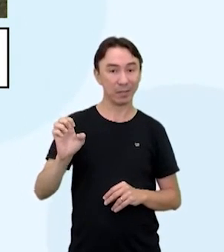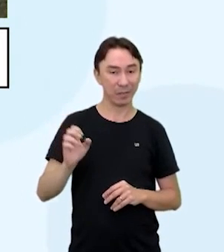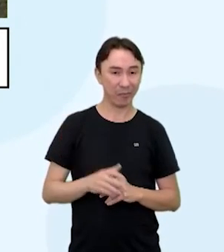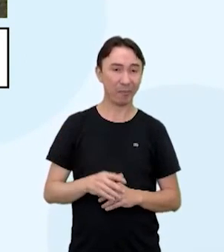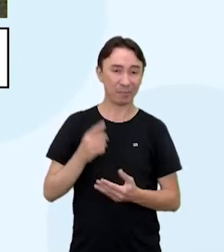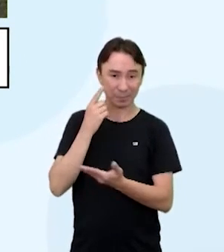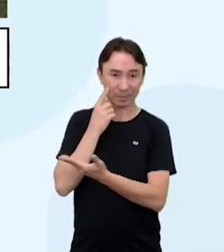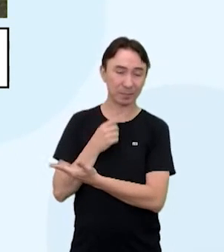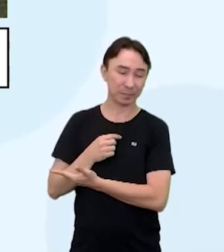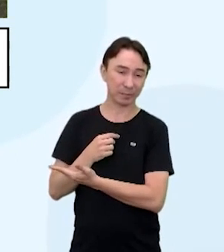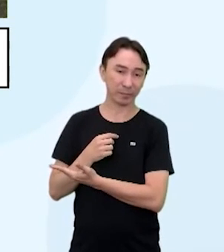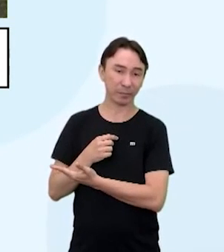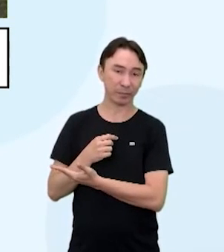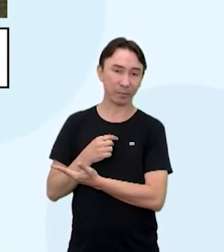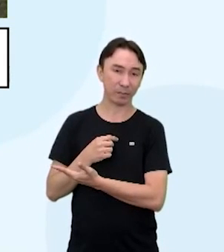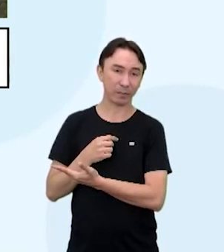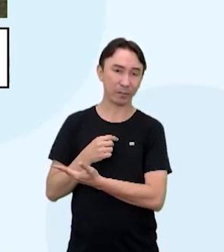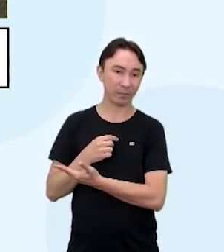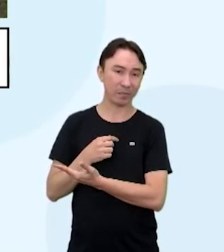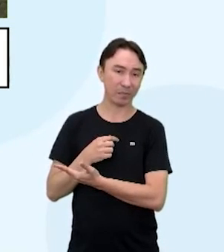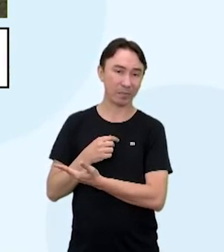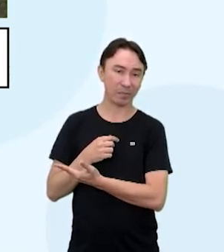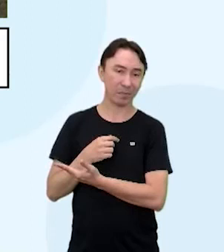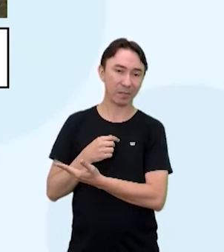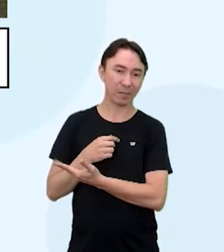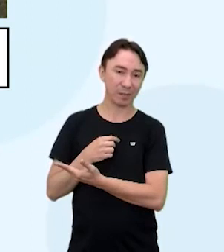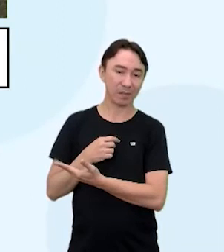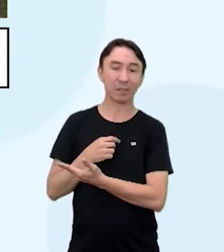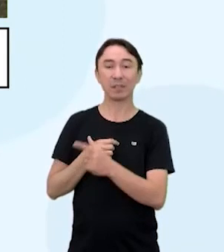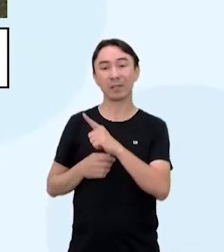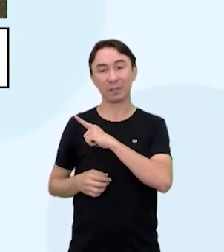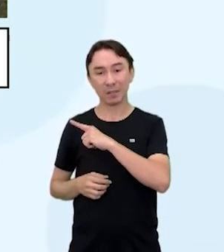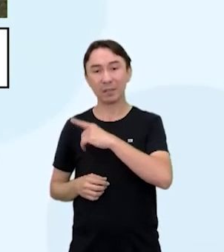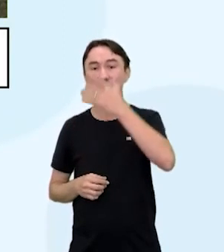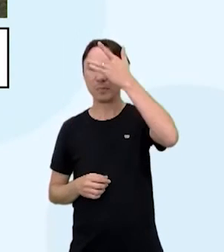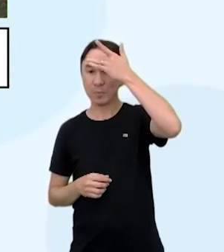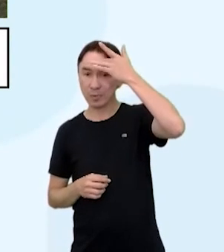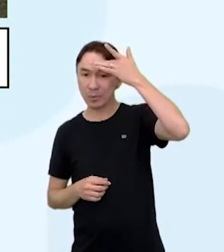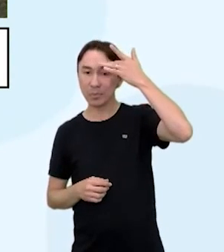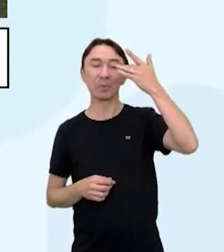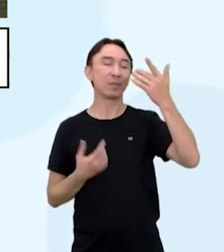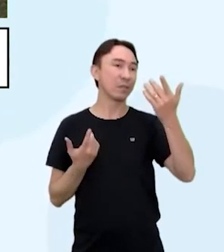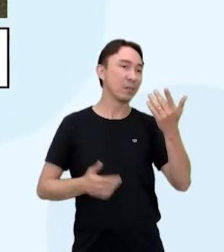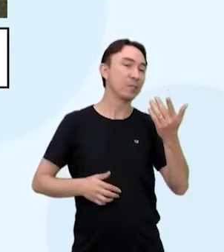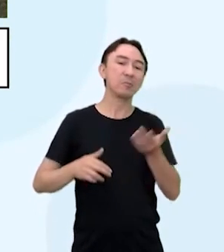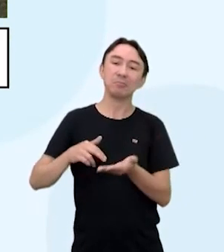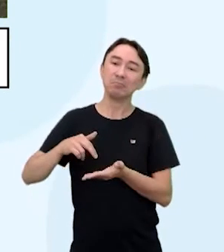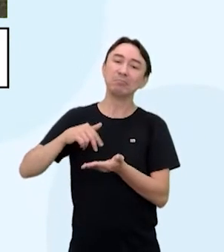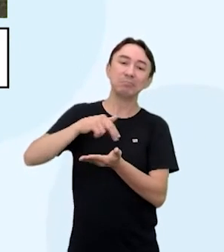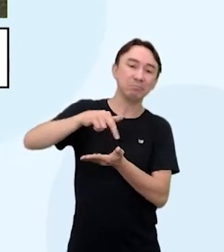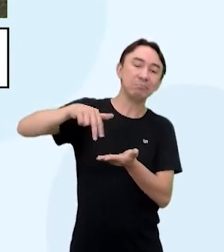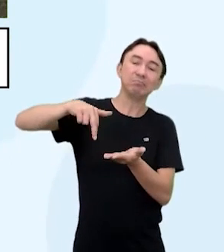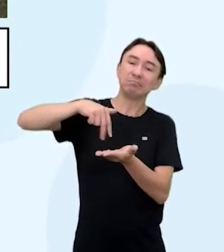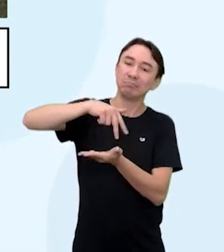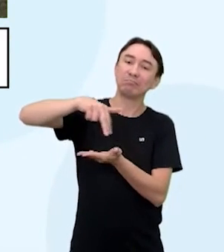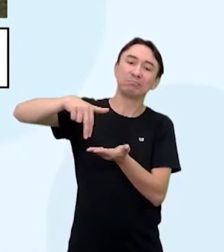tem essa questão aqui das pessoas dançando numa forma